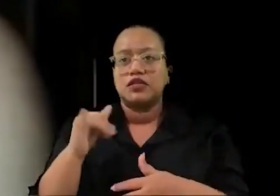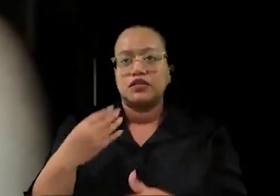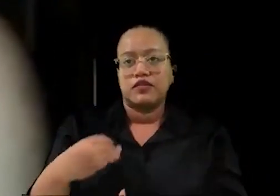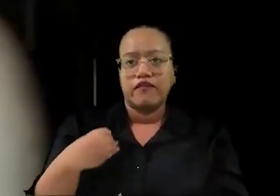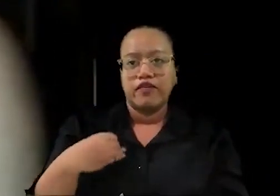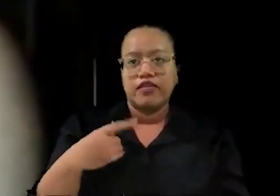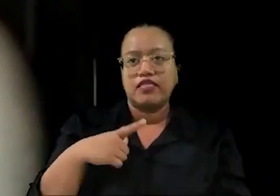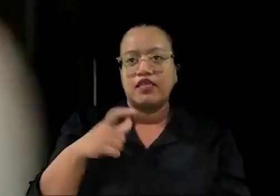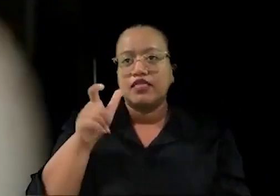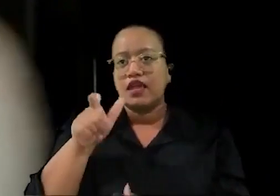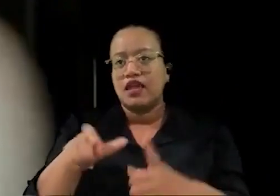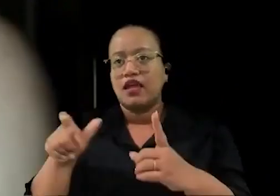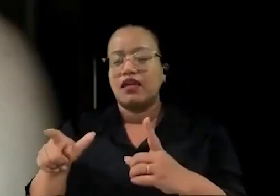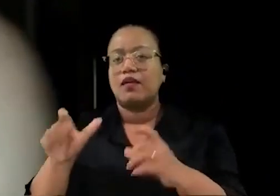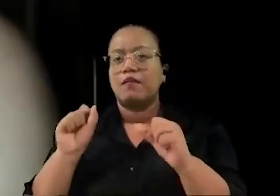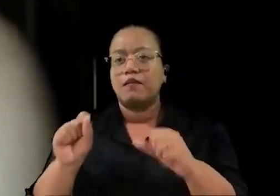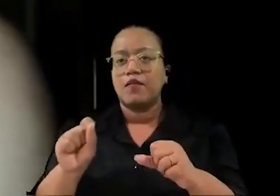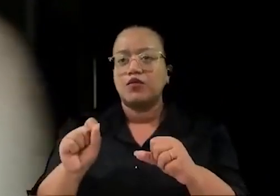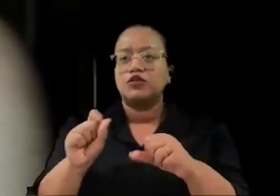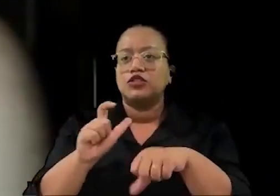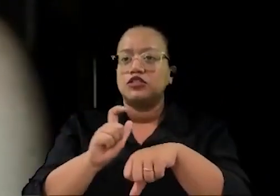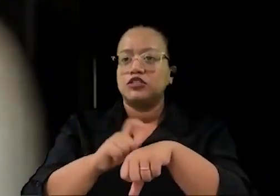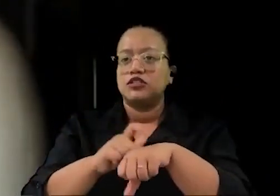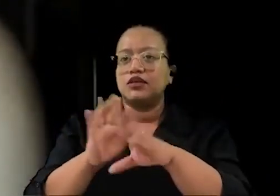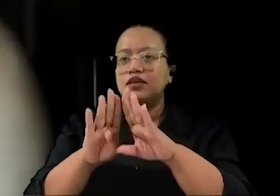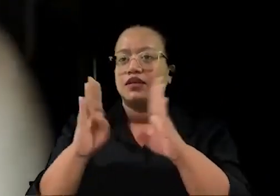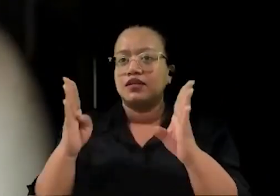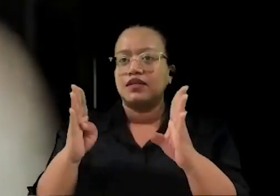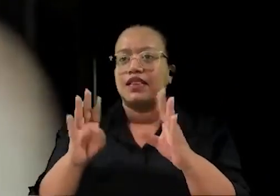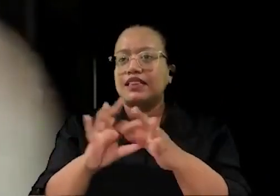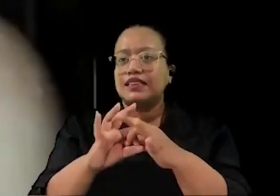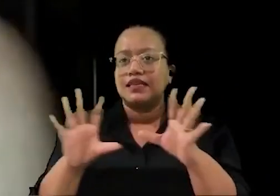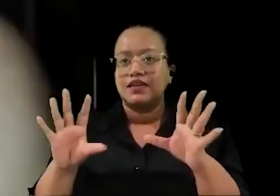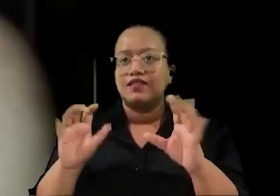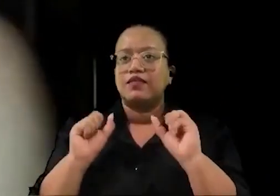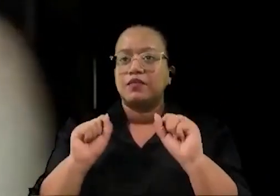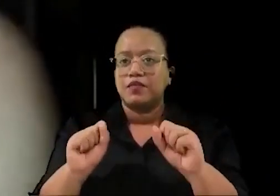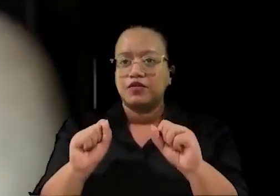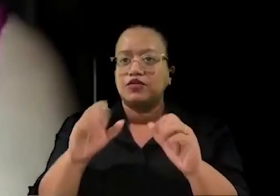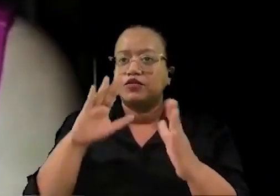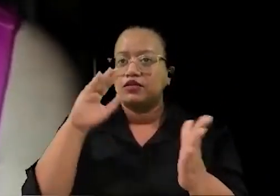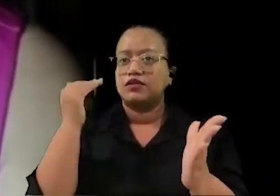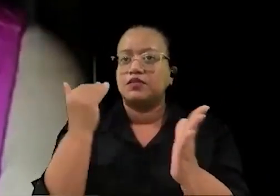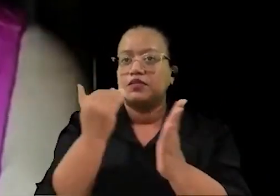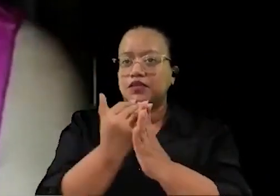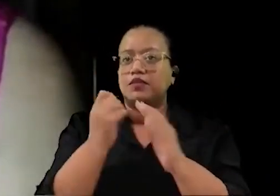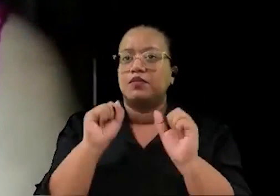Vocês terminaram pontualmente, eu acho que pode dar uns 15 minutos, né, Caio?